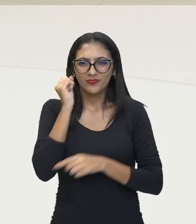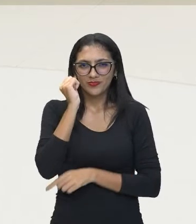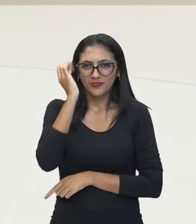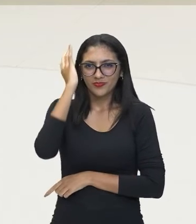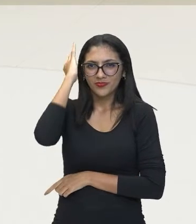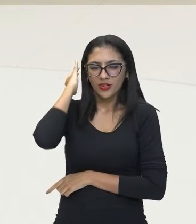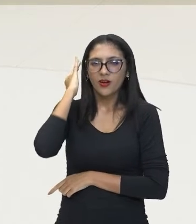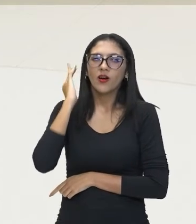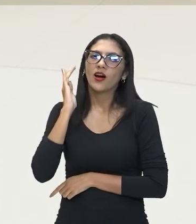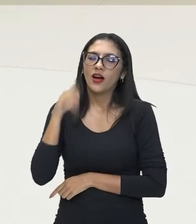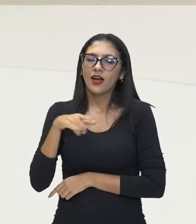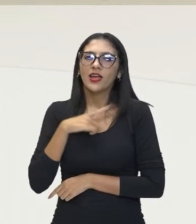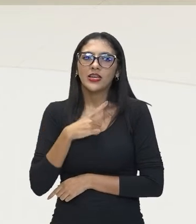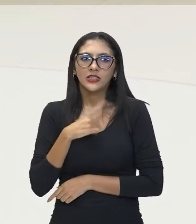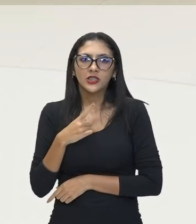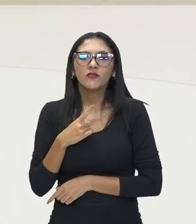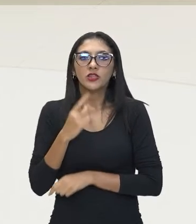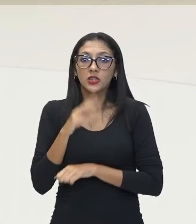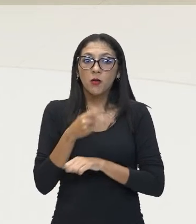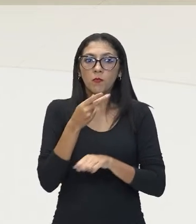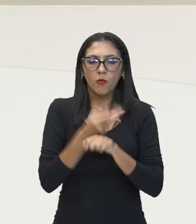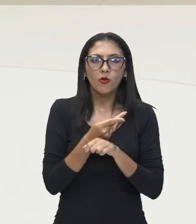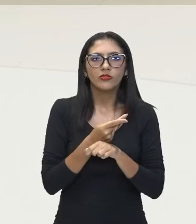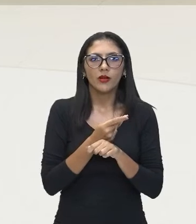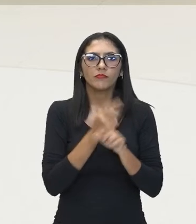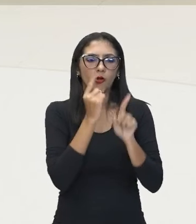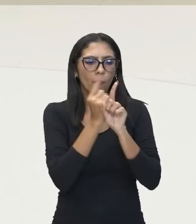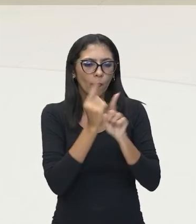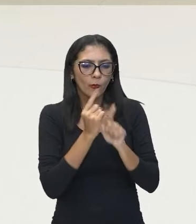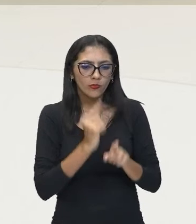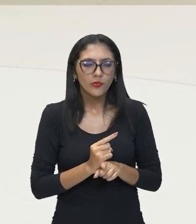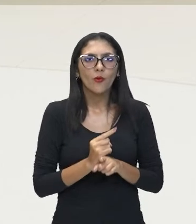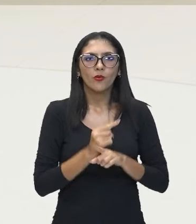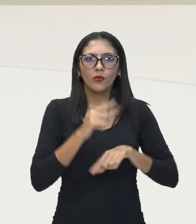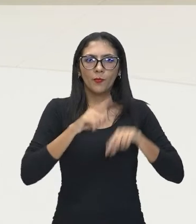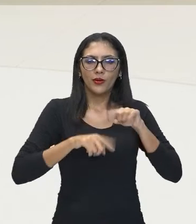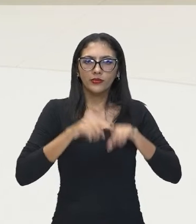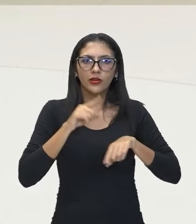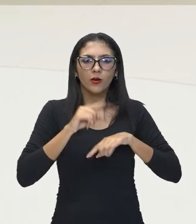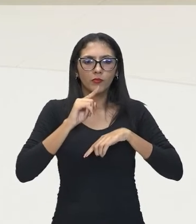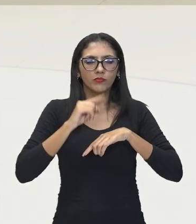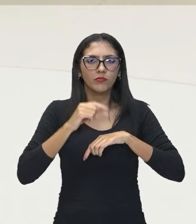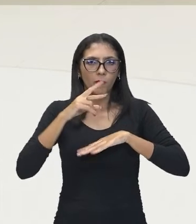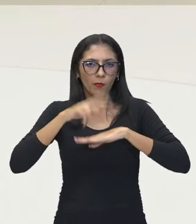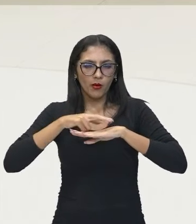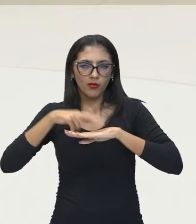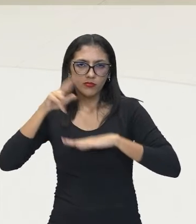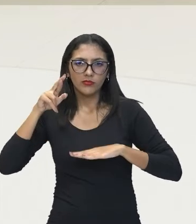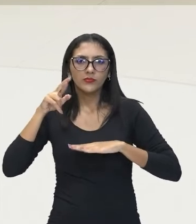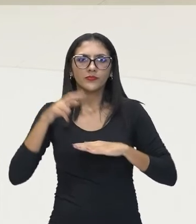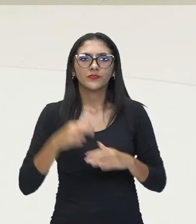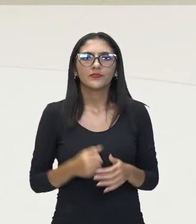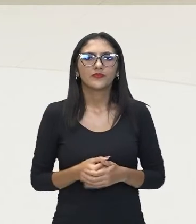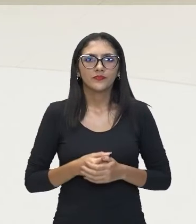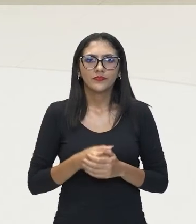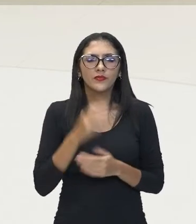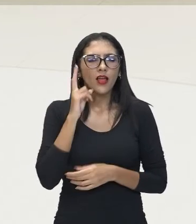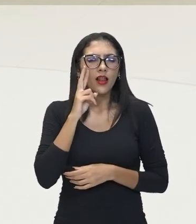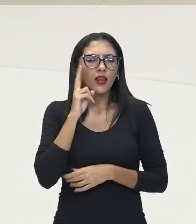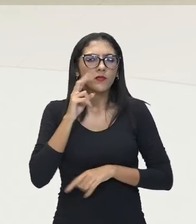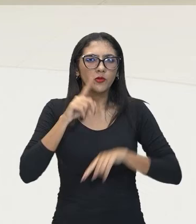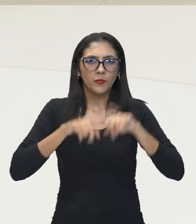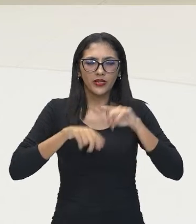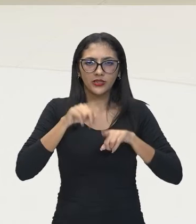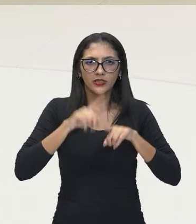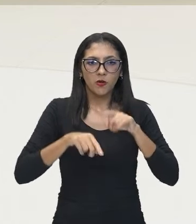que ela, né, a partir desses materiais radioativos, a pecblenda, lembrando que é o minério aí, que foi o